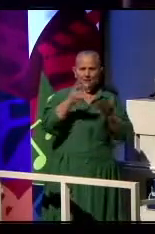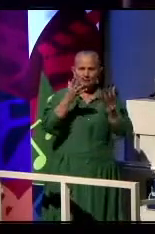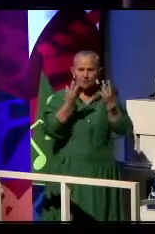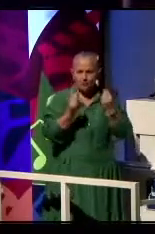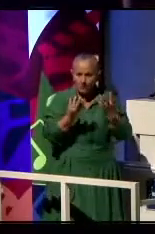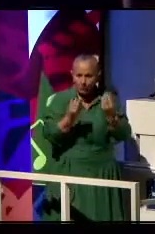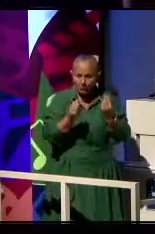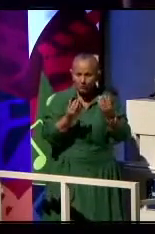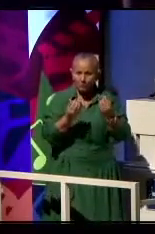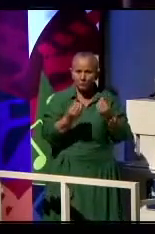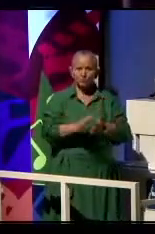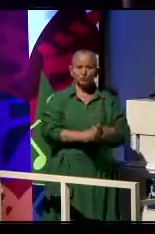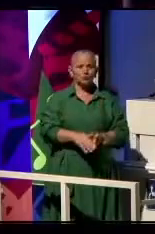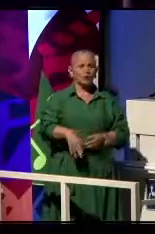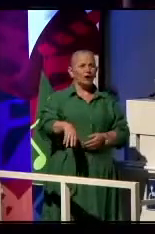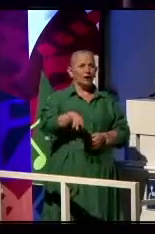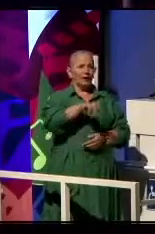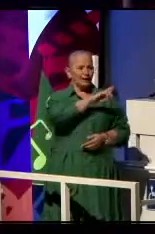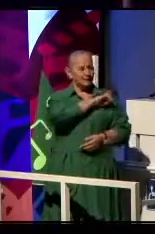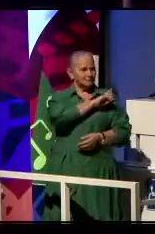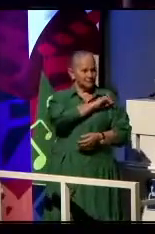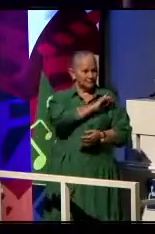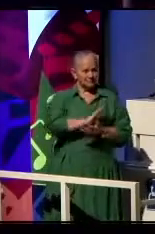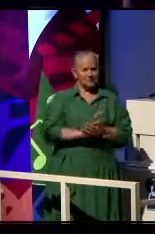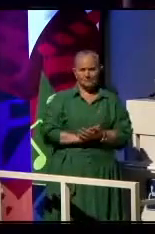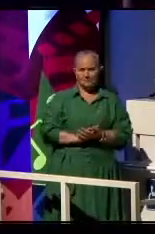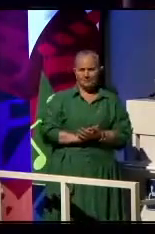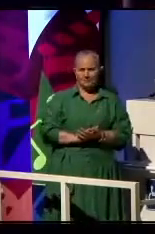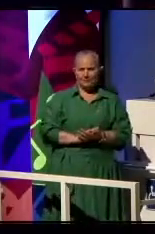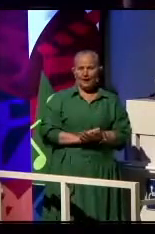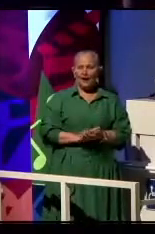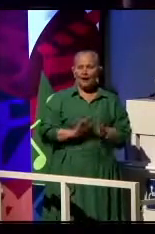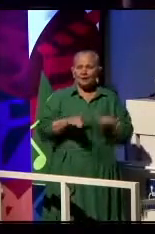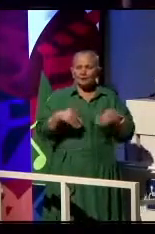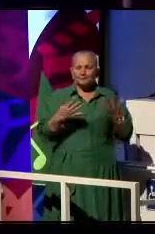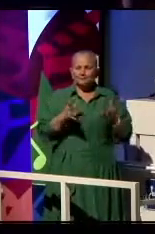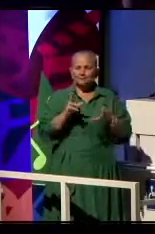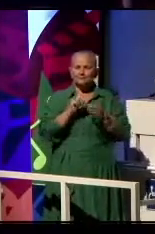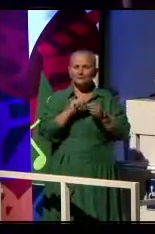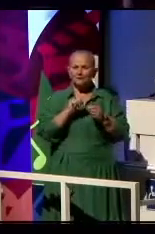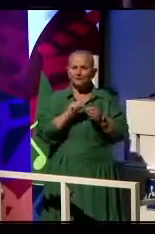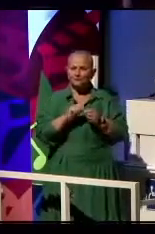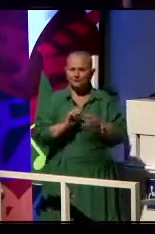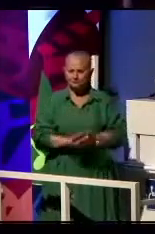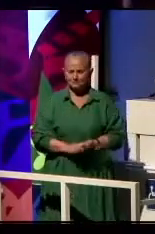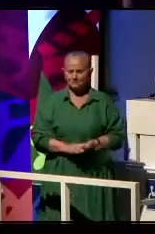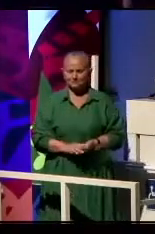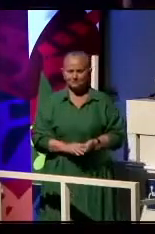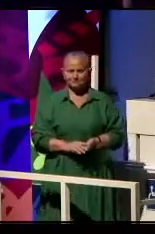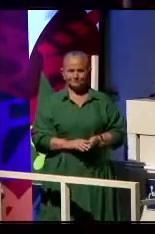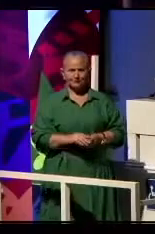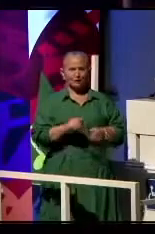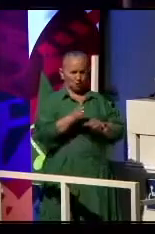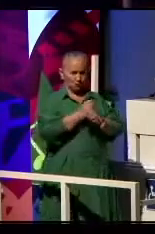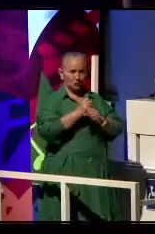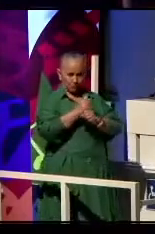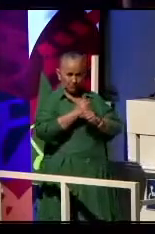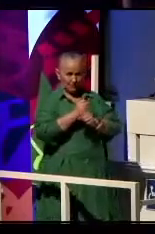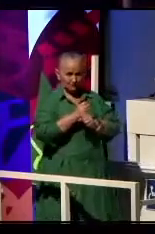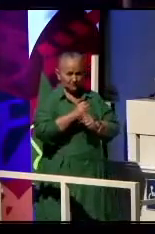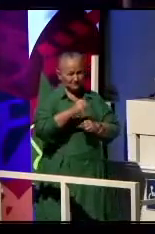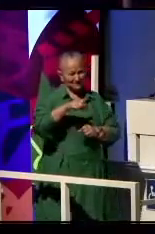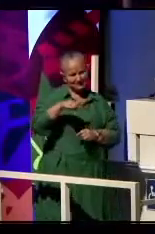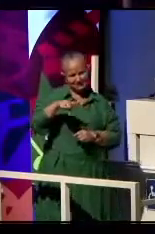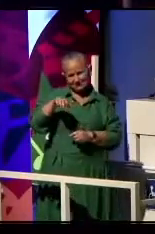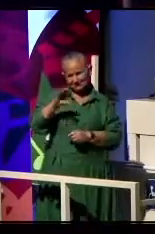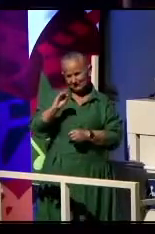Então, a gravadora deu um voto de confiança para ele. Aí, o que o Milton fez? Convida o Loborges, essa foto é exatamente dessa época, da início da década de